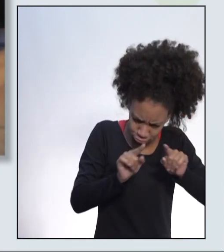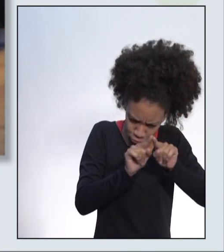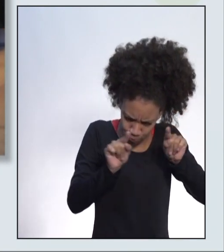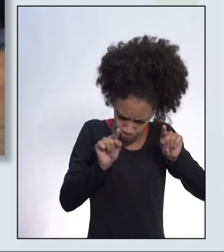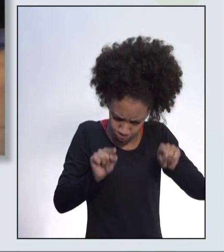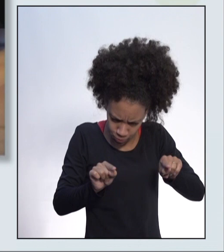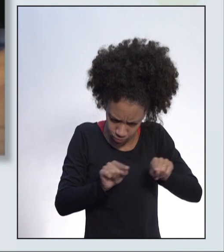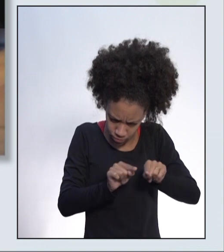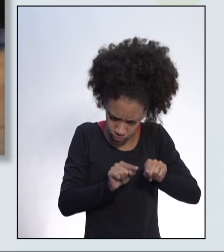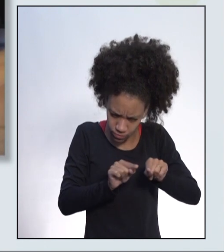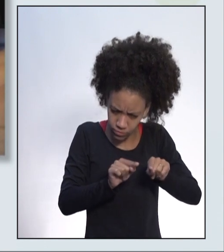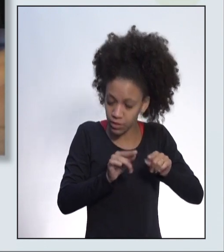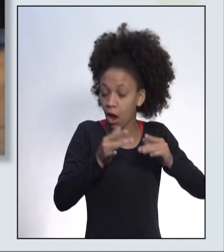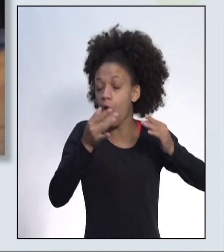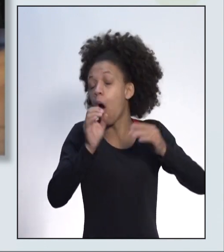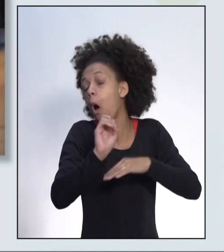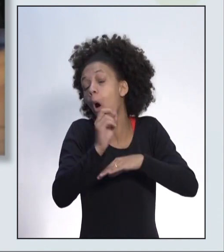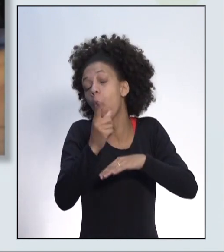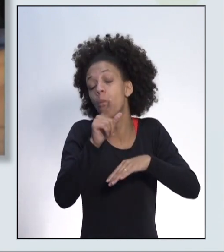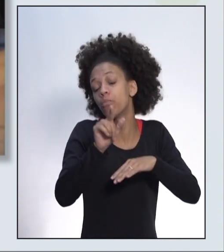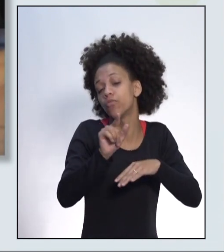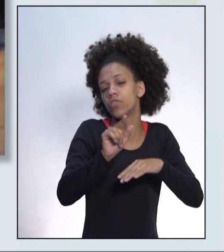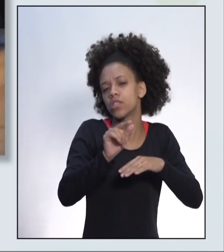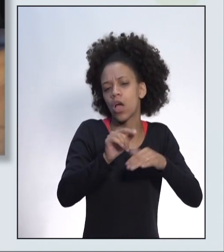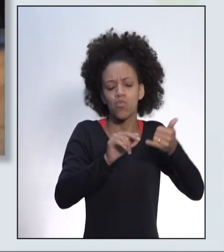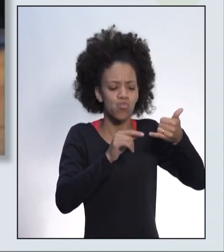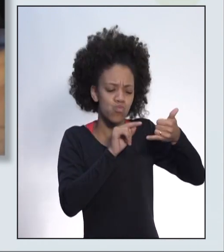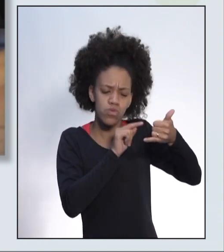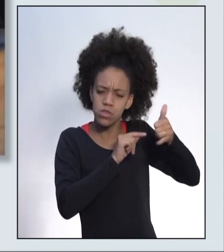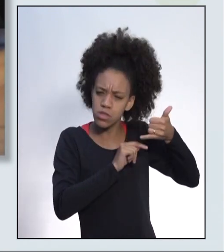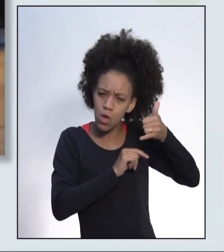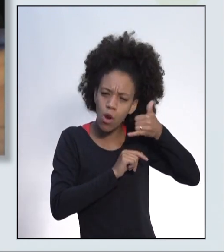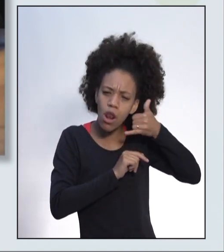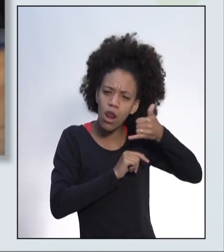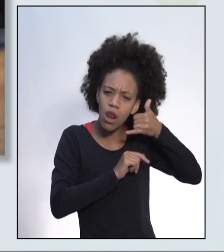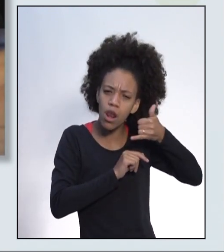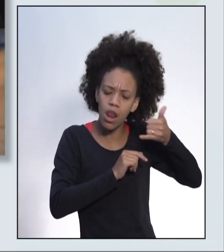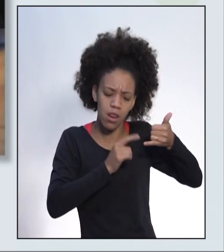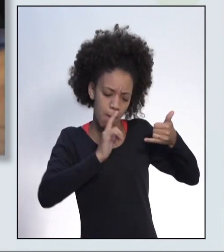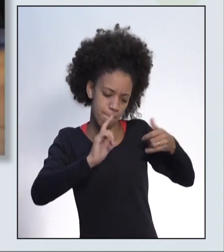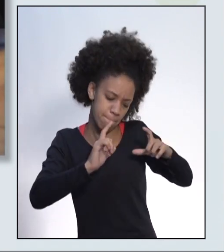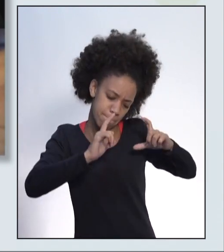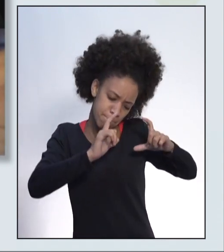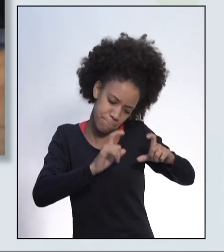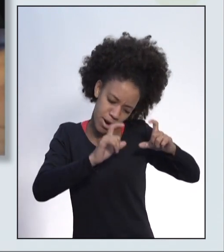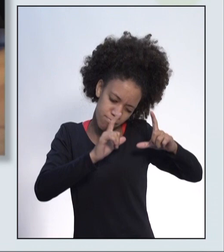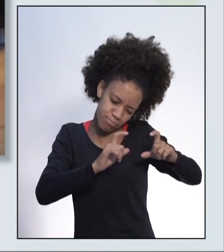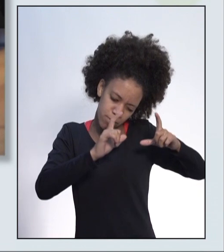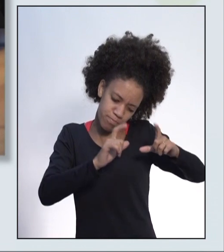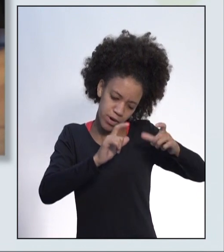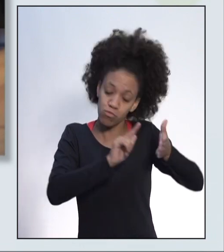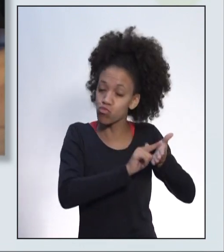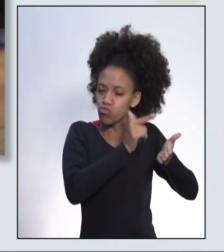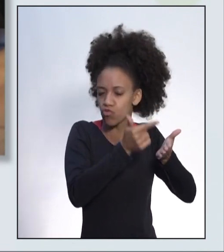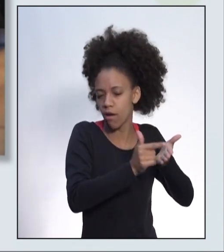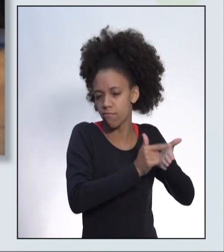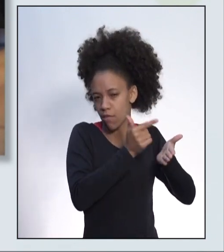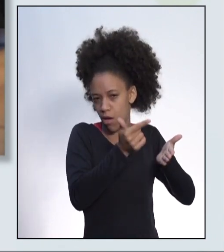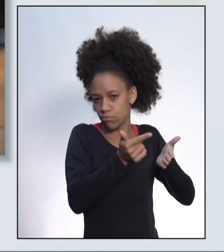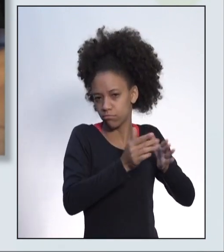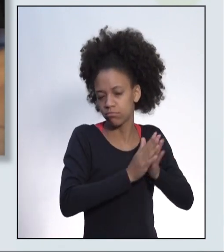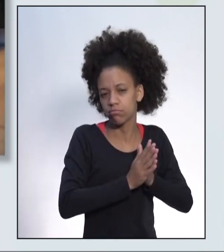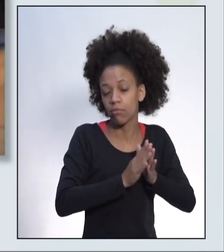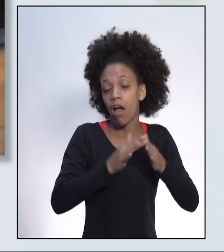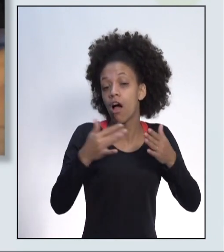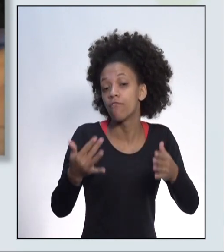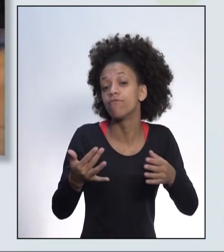história em quadrinhos? Ou você foi pegar o seu celular para tirar uma foto e fazer uma foto jornalística? Bom, eu vou continuar aqui